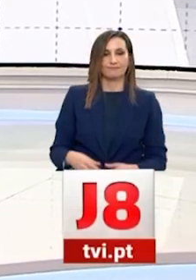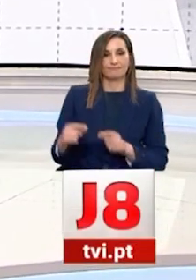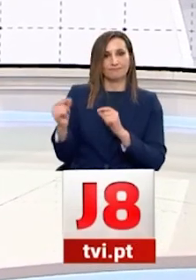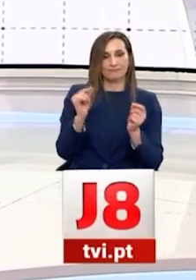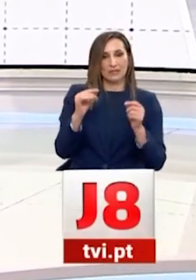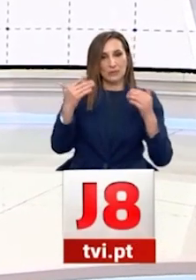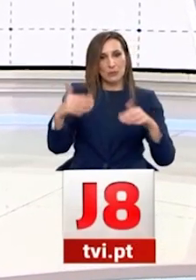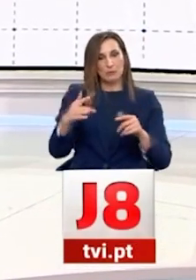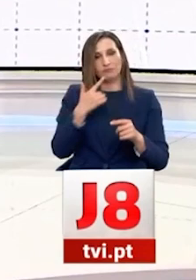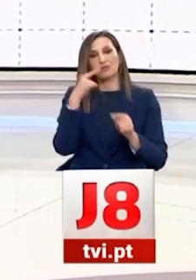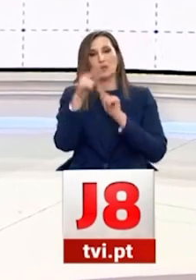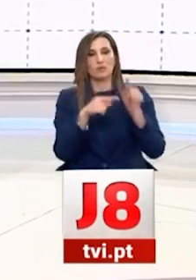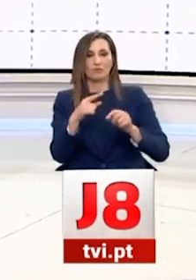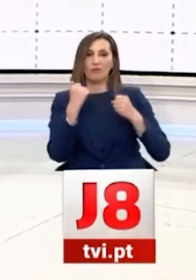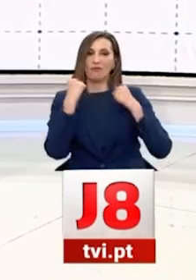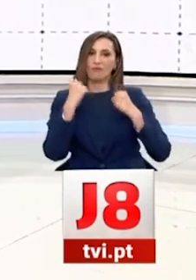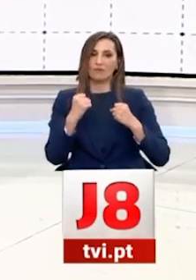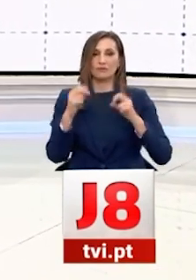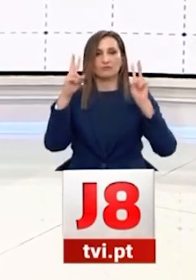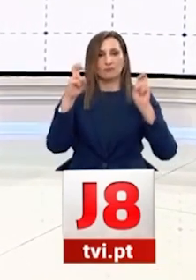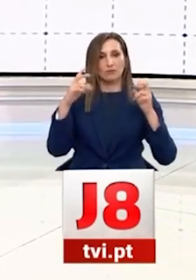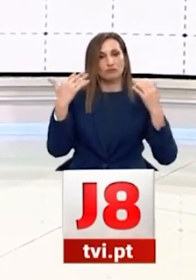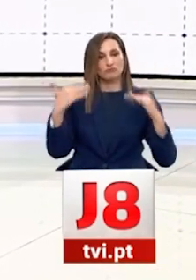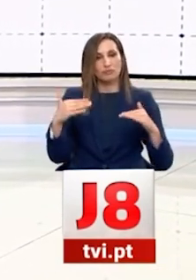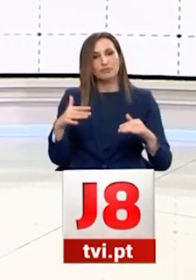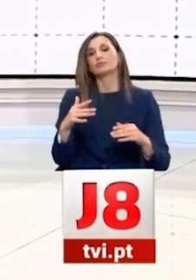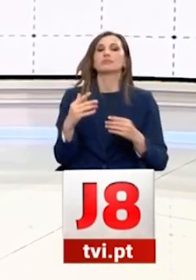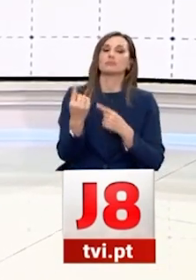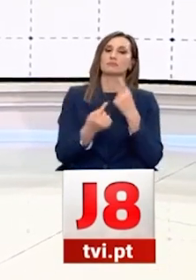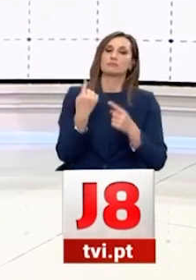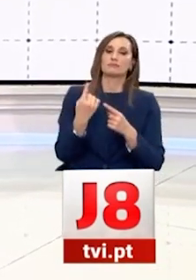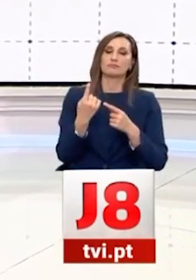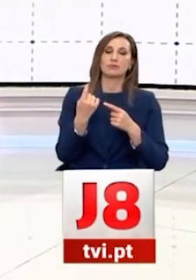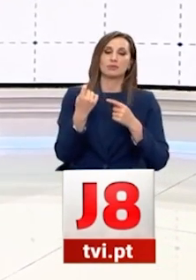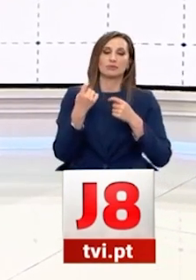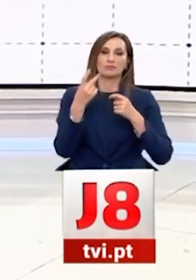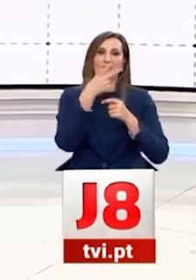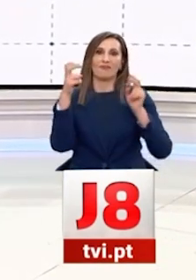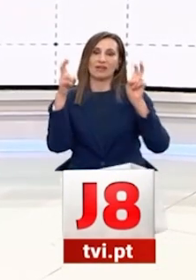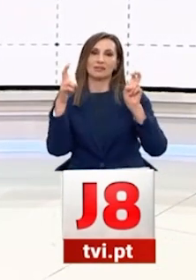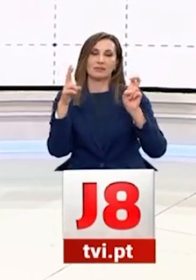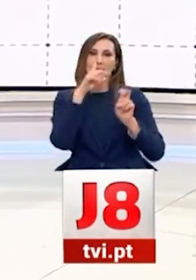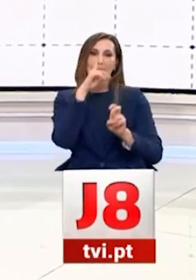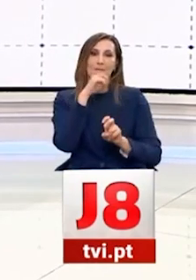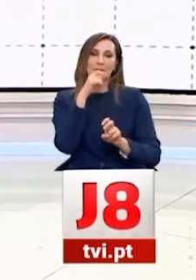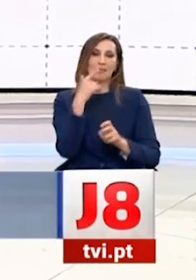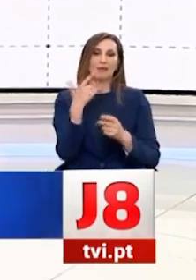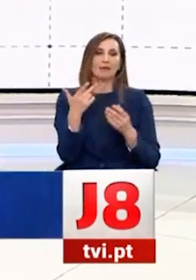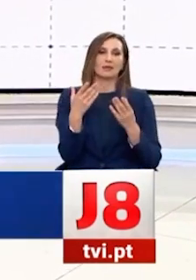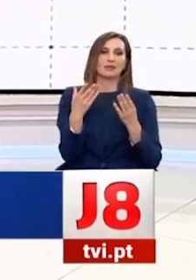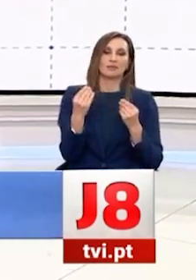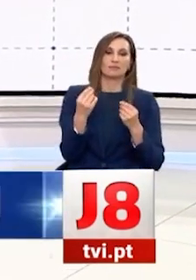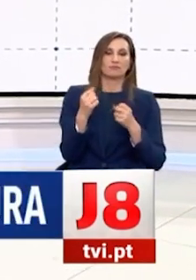Debate intenso, acusações fortes, temas divisivos, algumas expressões que não tínhamos ouvido ainda nesta campanha.